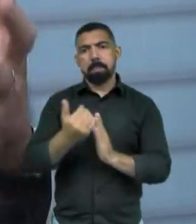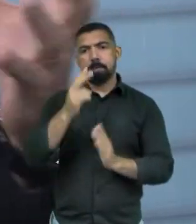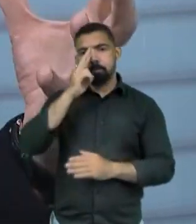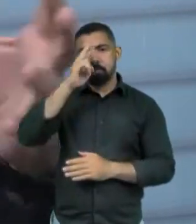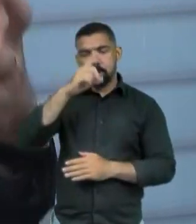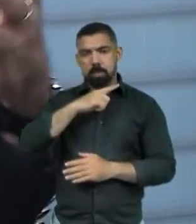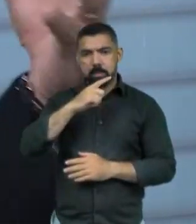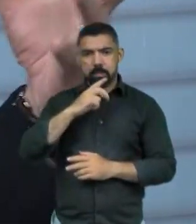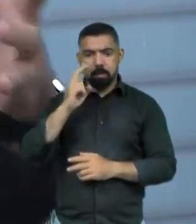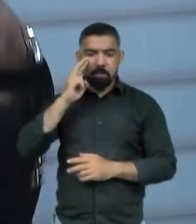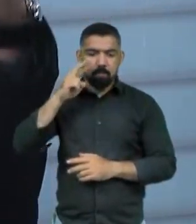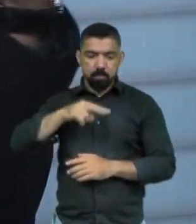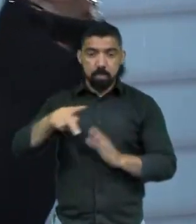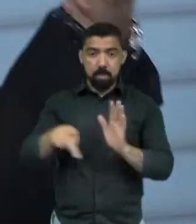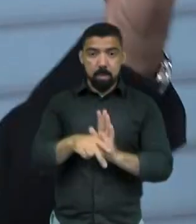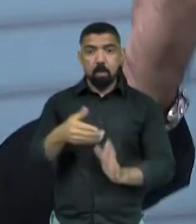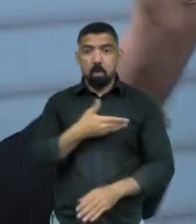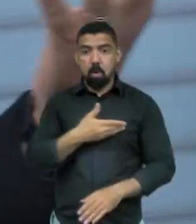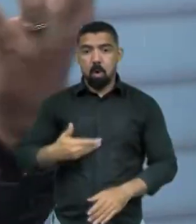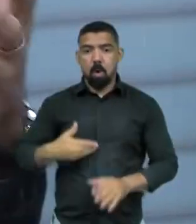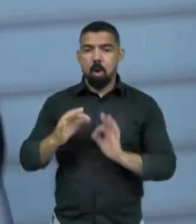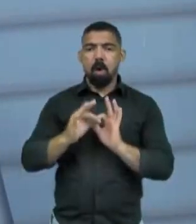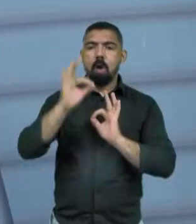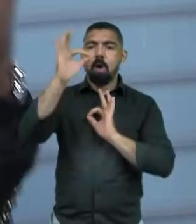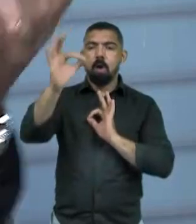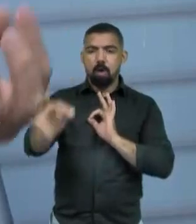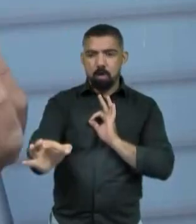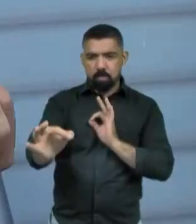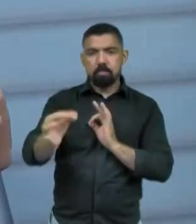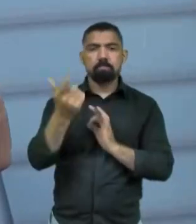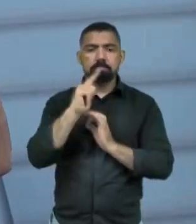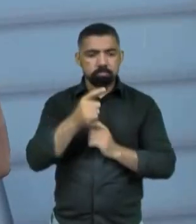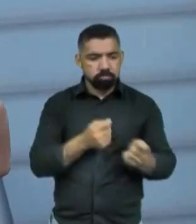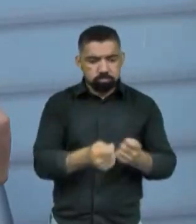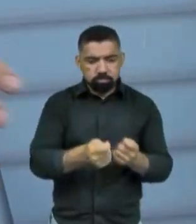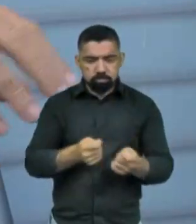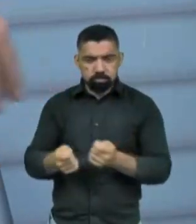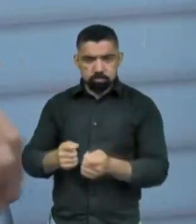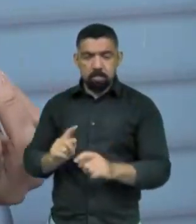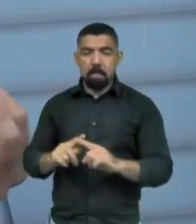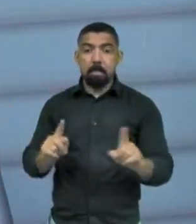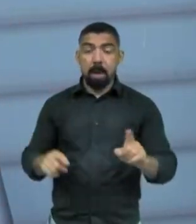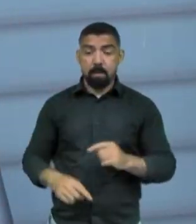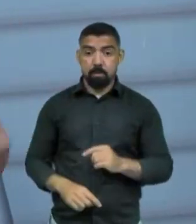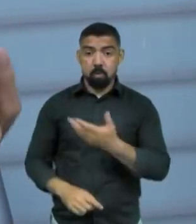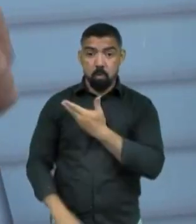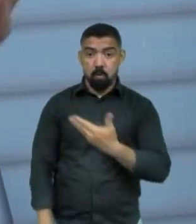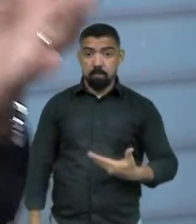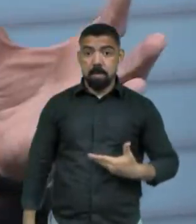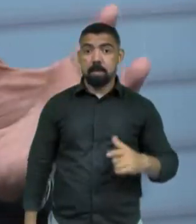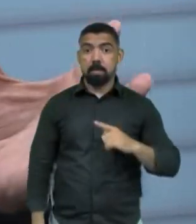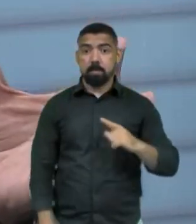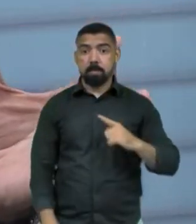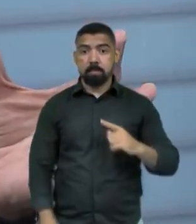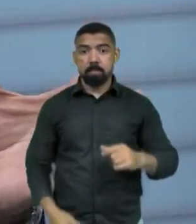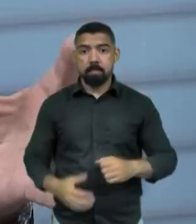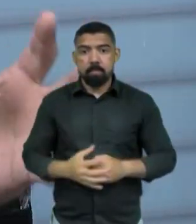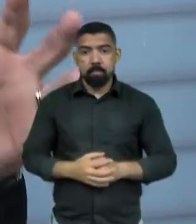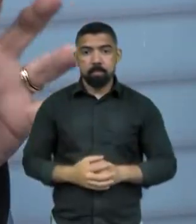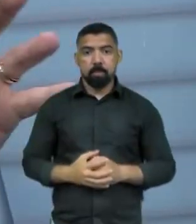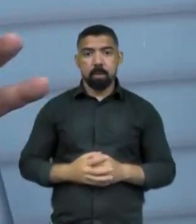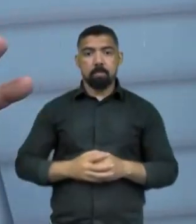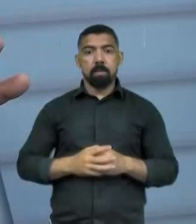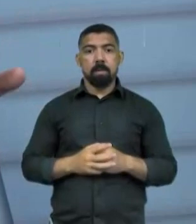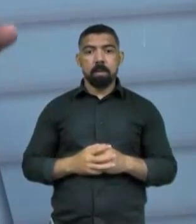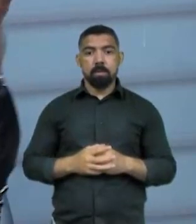visão de longo prazo, é do Estado, é o que, né, congrega, mas ele é ele tem essa governança que é o que a gente quer implantar,